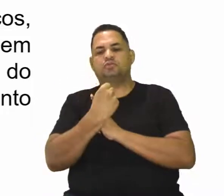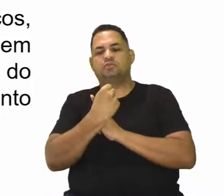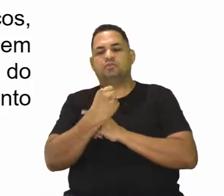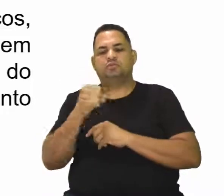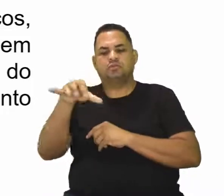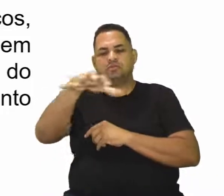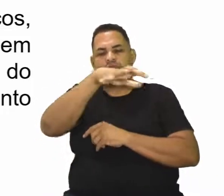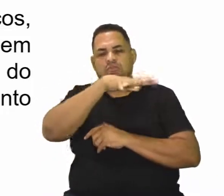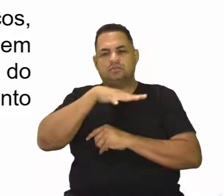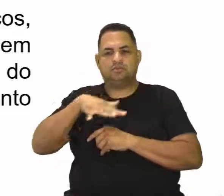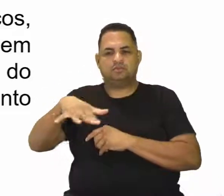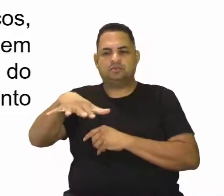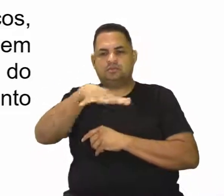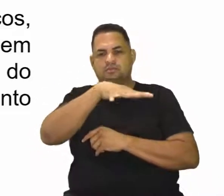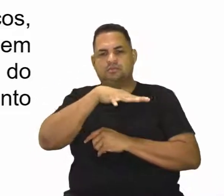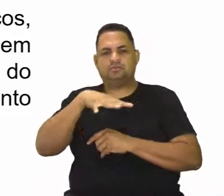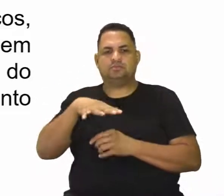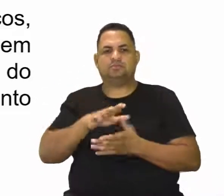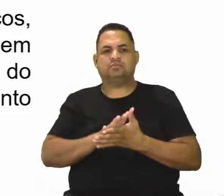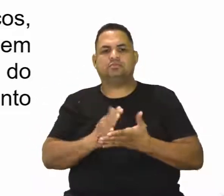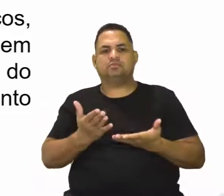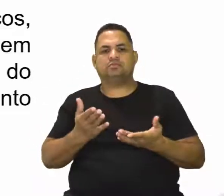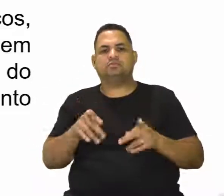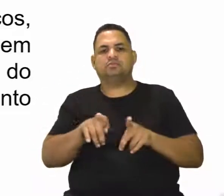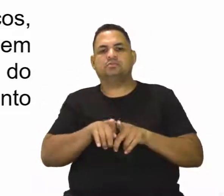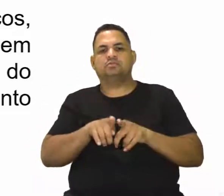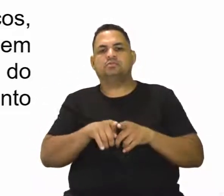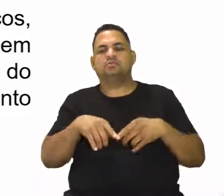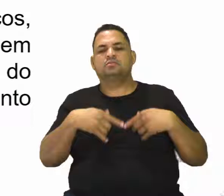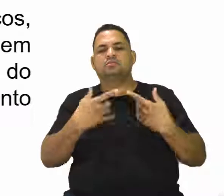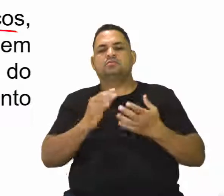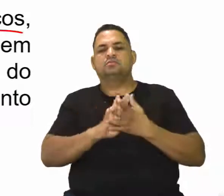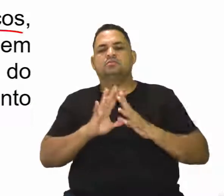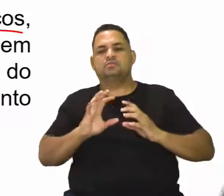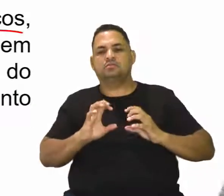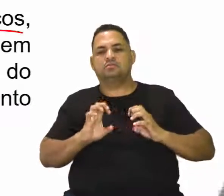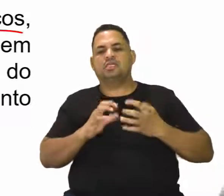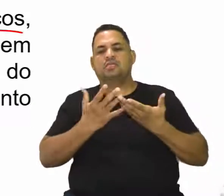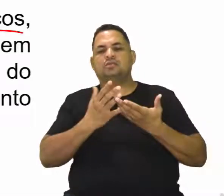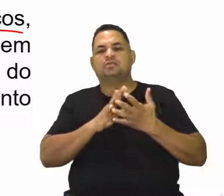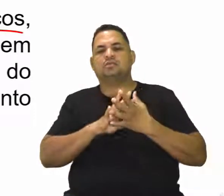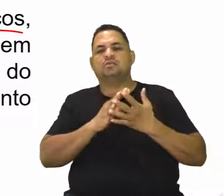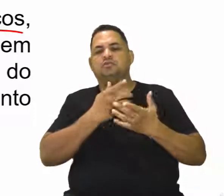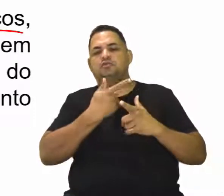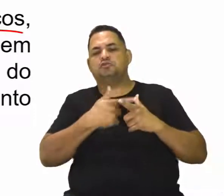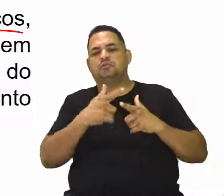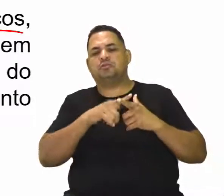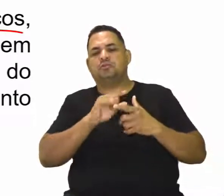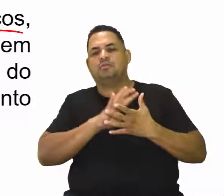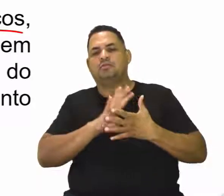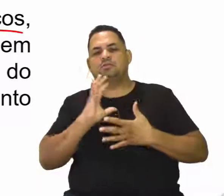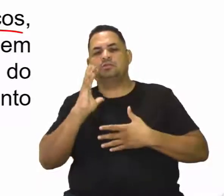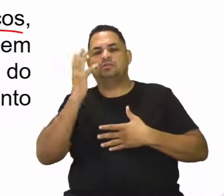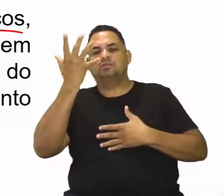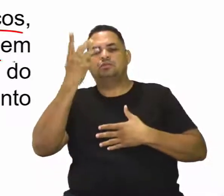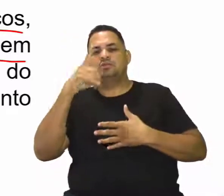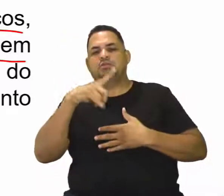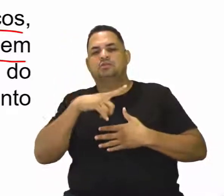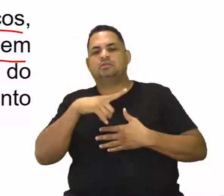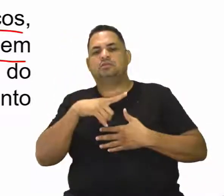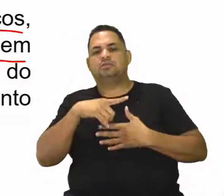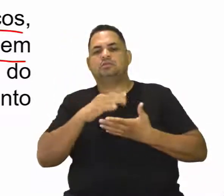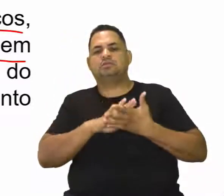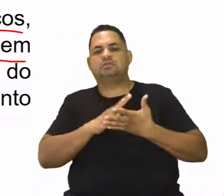socioespacial. Além disso, somam-se os eventos climáticos que pode ganhar